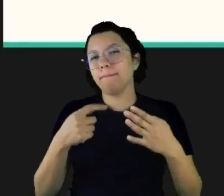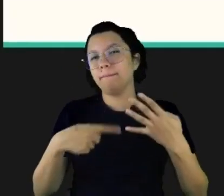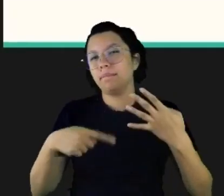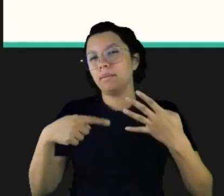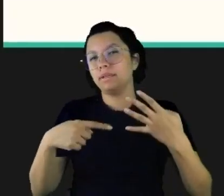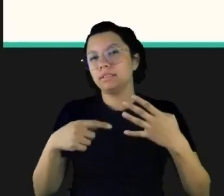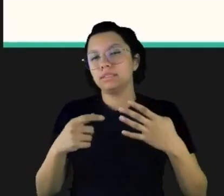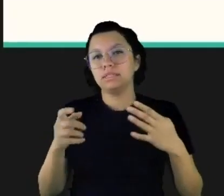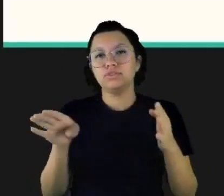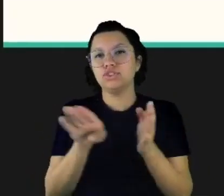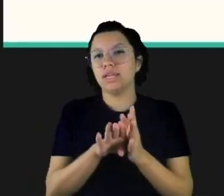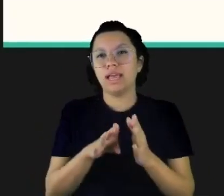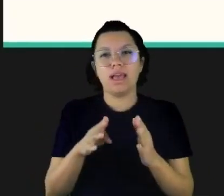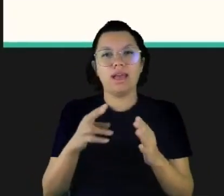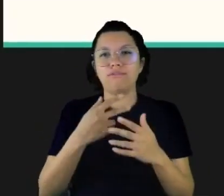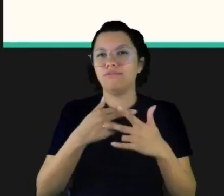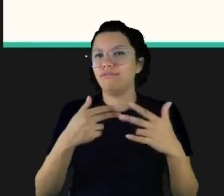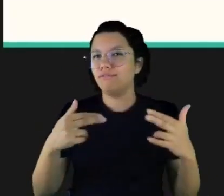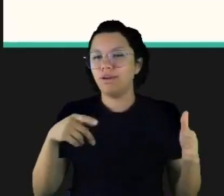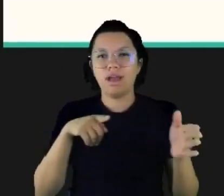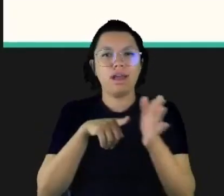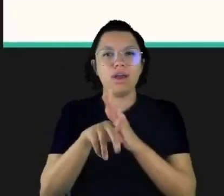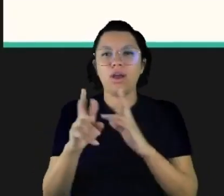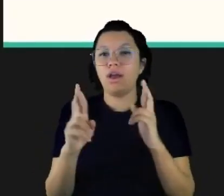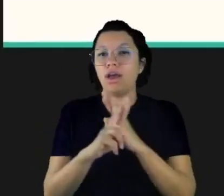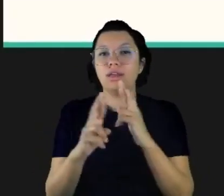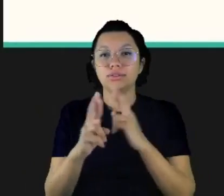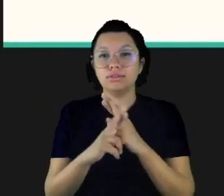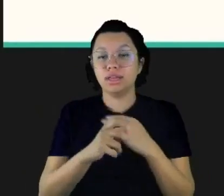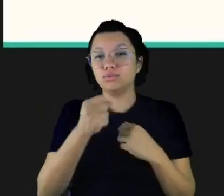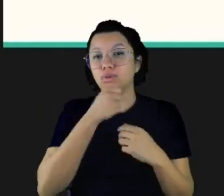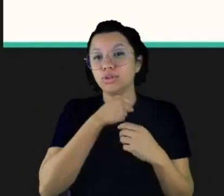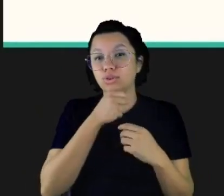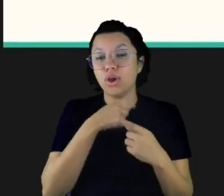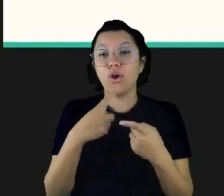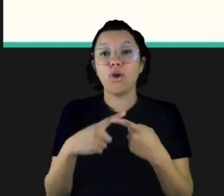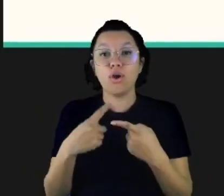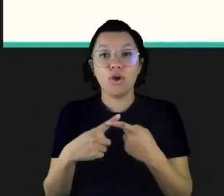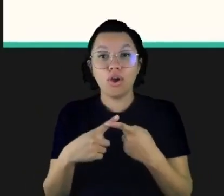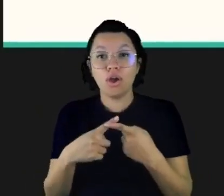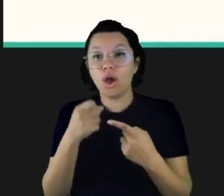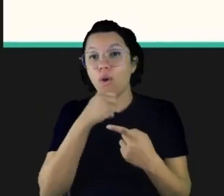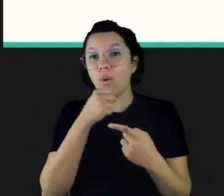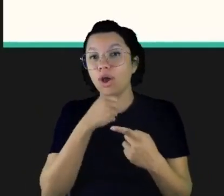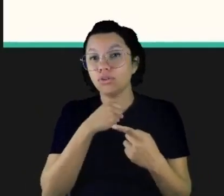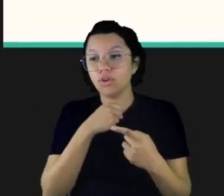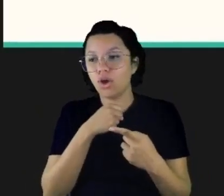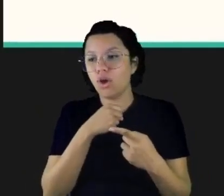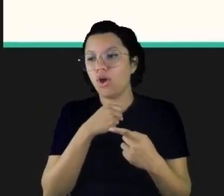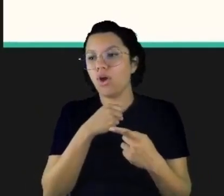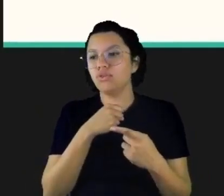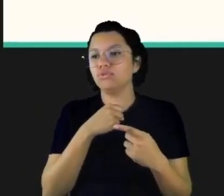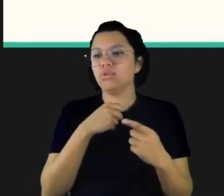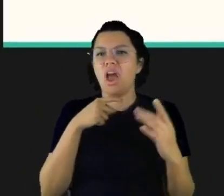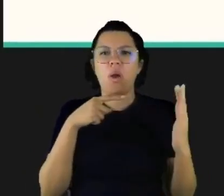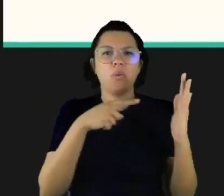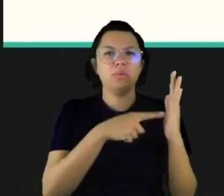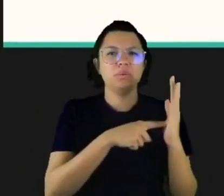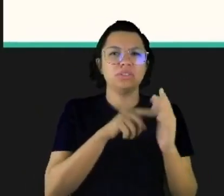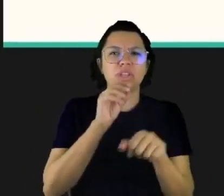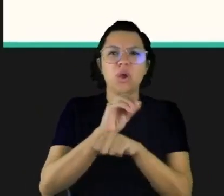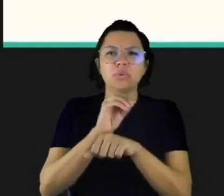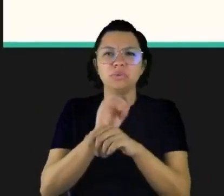N e N questões em relação a idoso, porque idoso processado, porque está acusando a cuidadora de